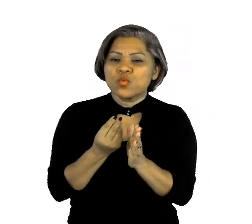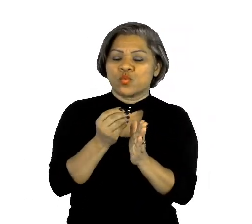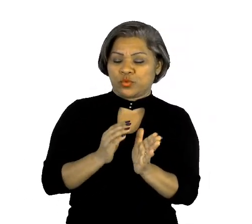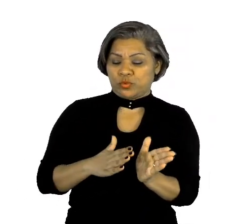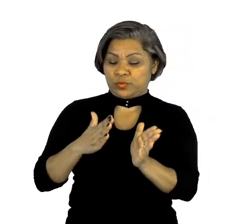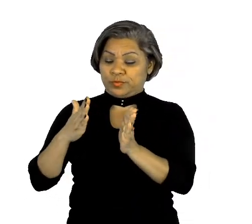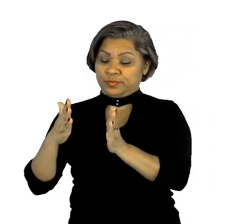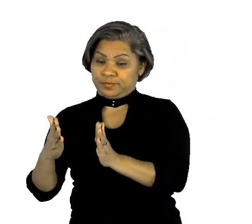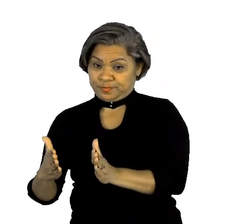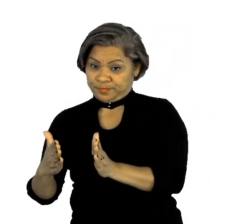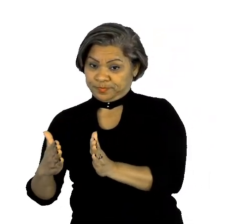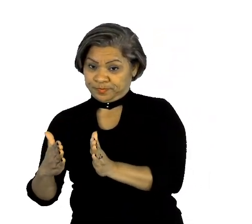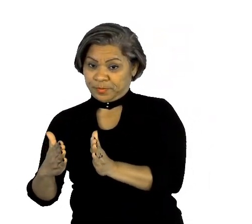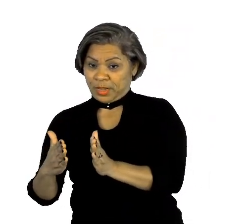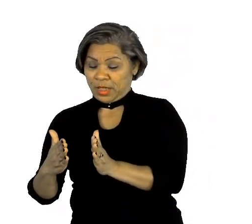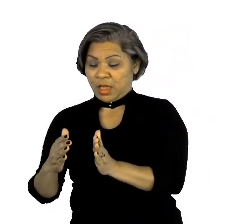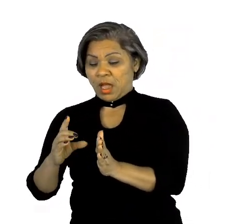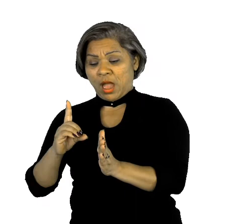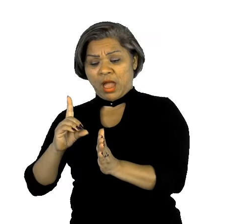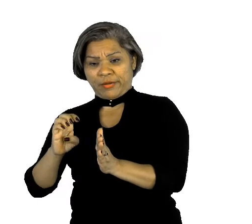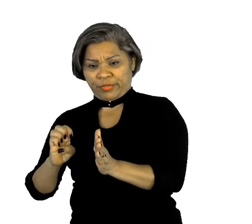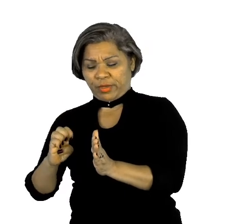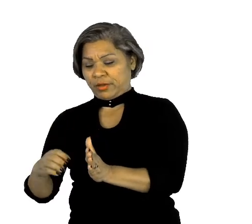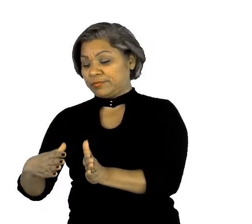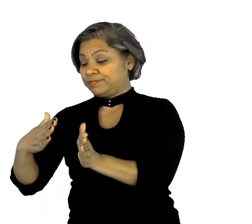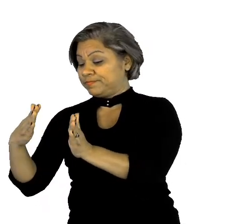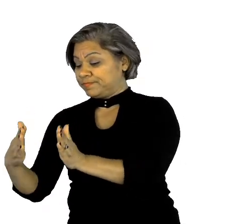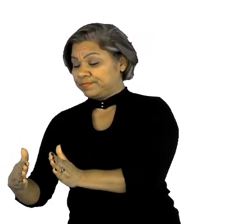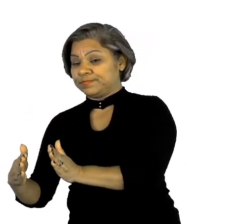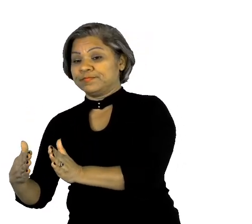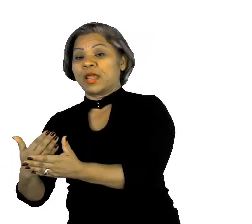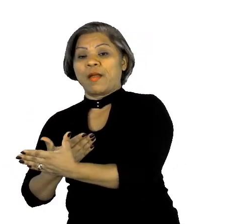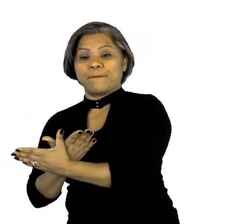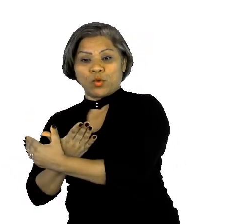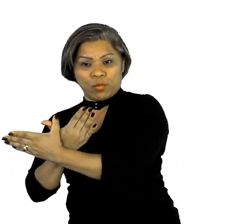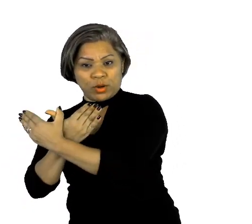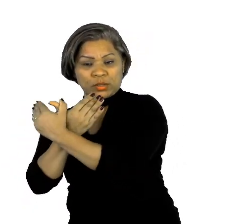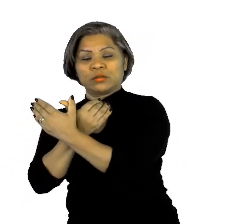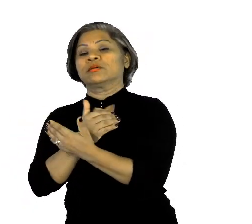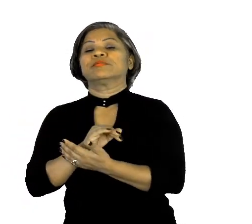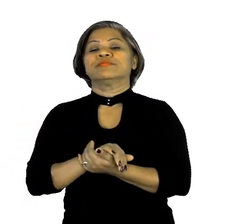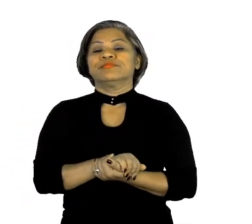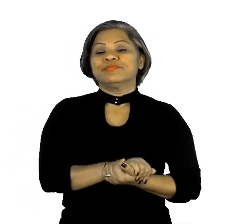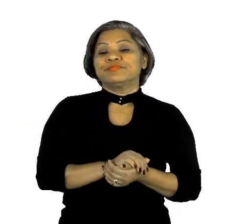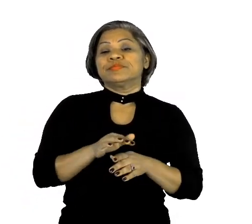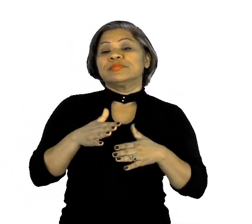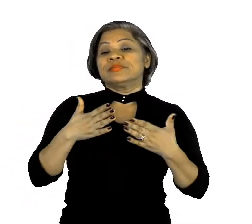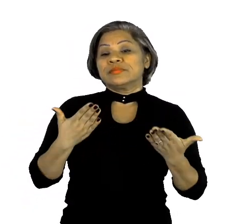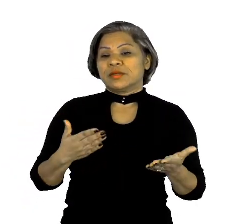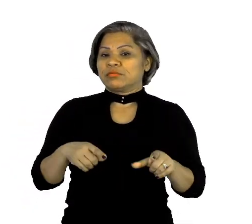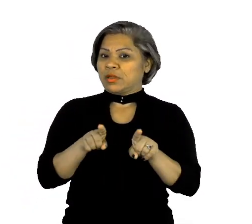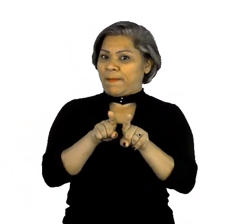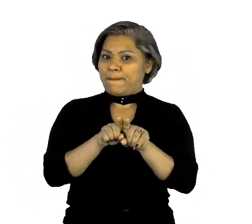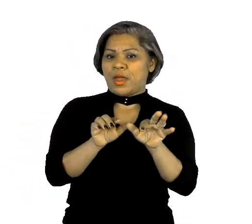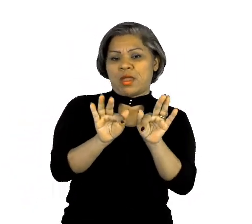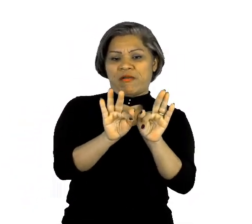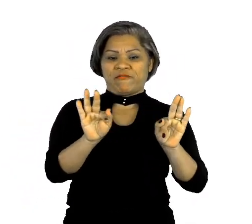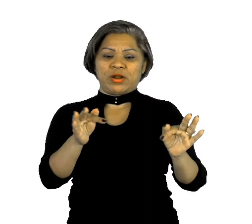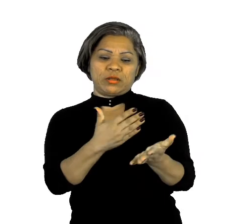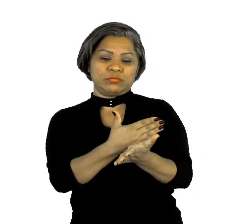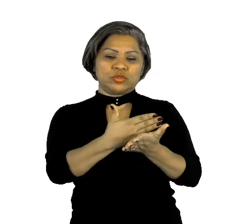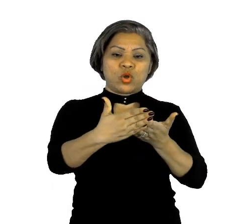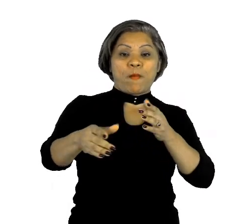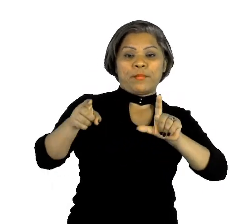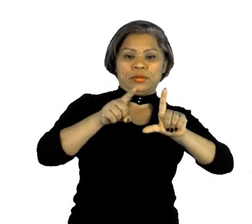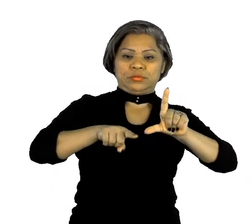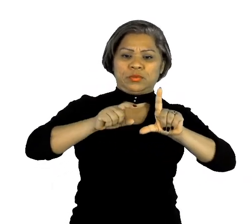escrevo com letra maiúscula. E agora, quando eu escrevo, começo com letra maiúscula, eu separo uma palavra